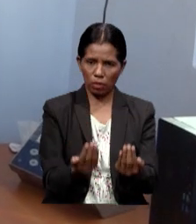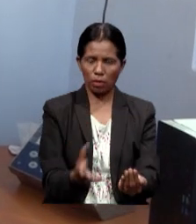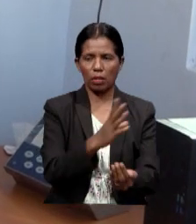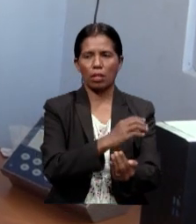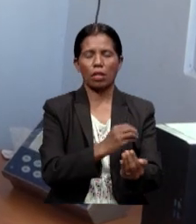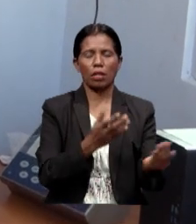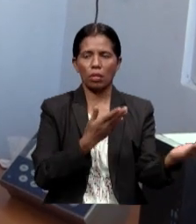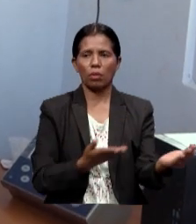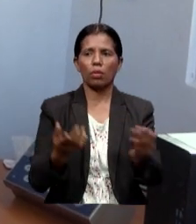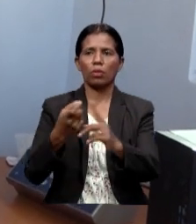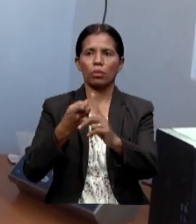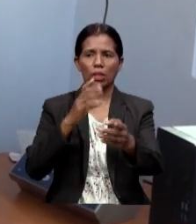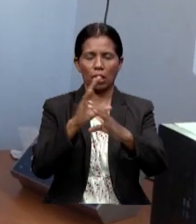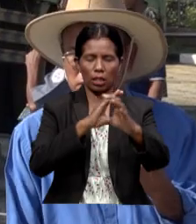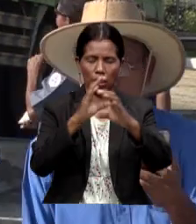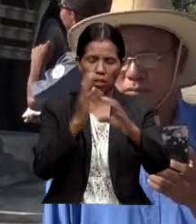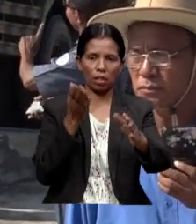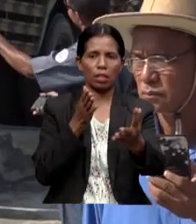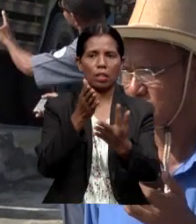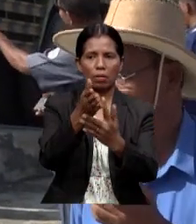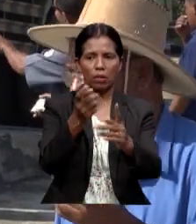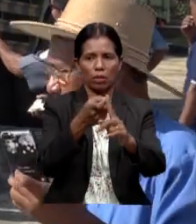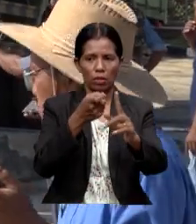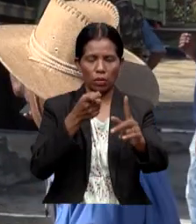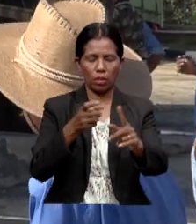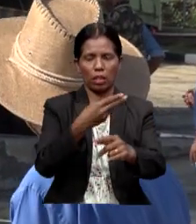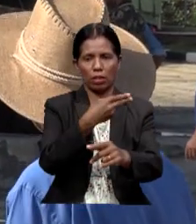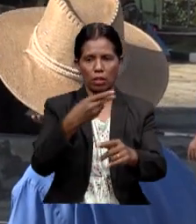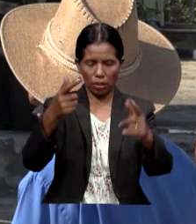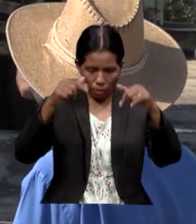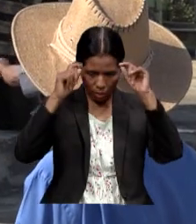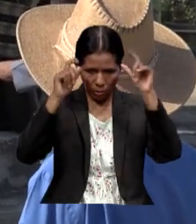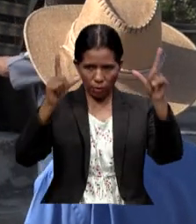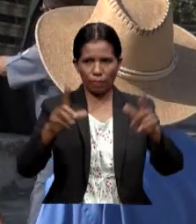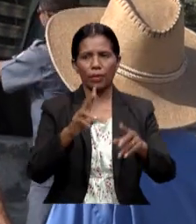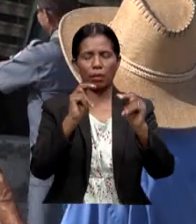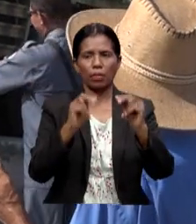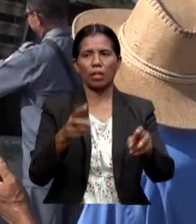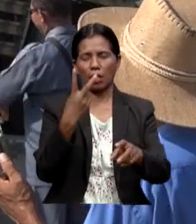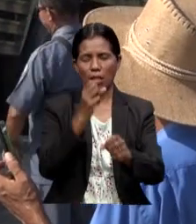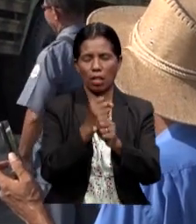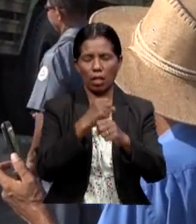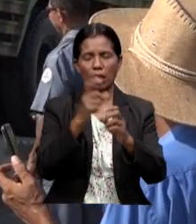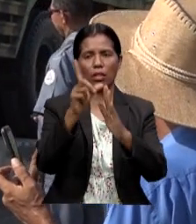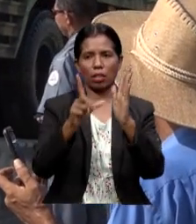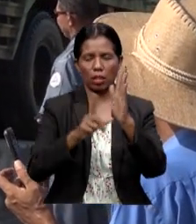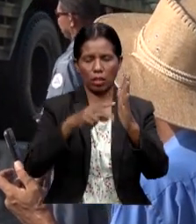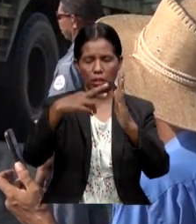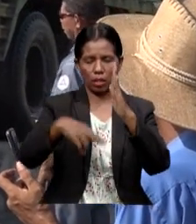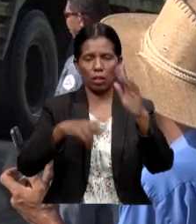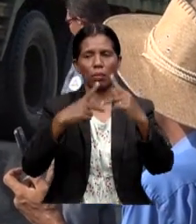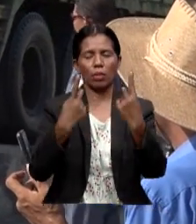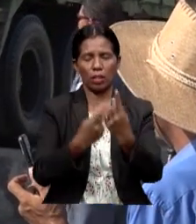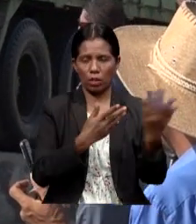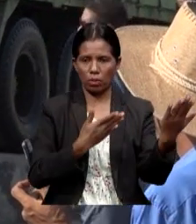nebe tula husi kareta baing hira tama husi frontera Indonesia mai Timor Leste. Tuir gubernante ne presija halo dekretu lei ida hori regulariza kompanya importador